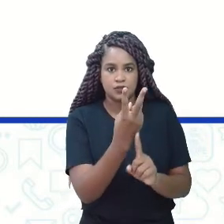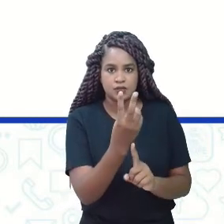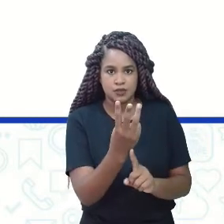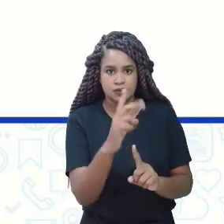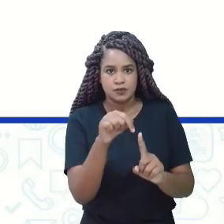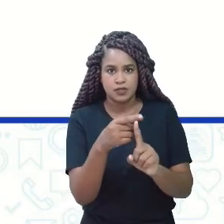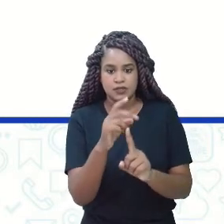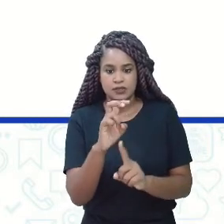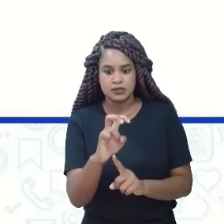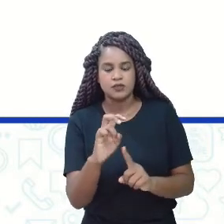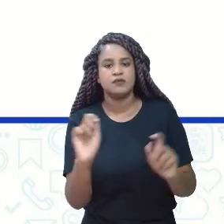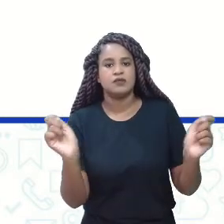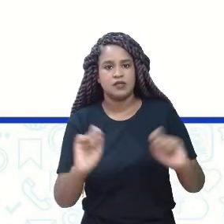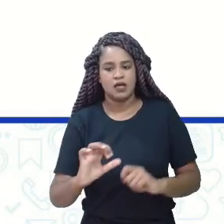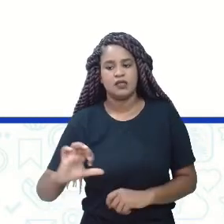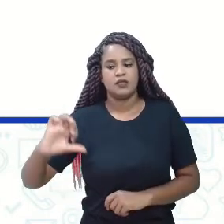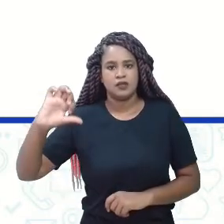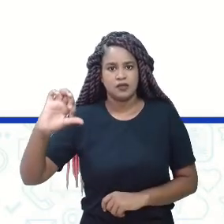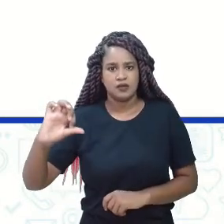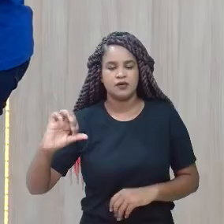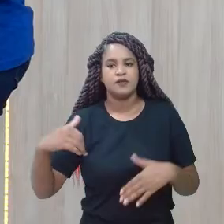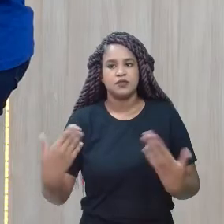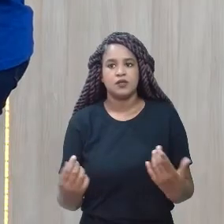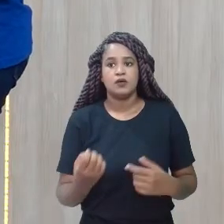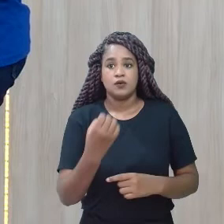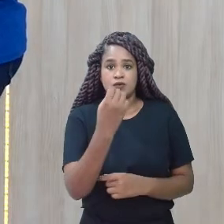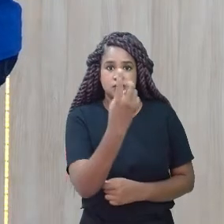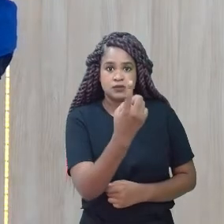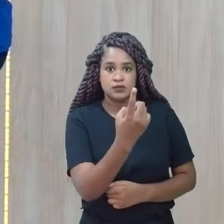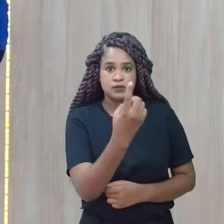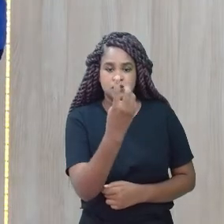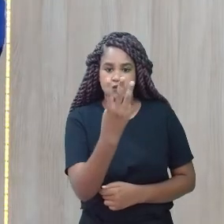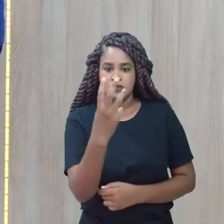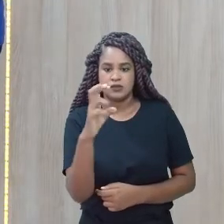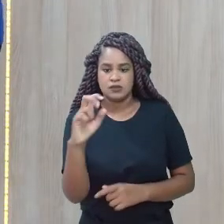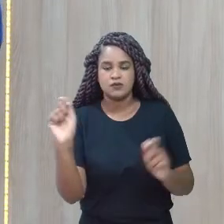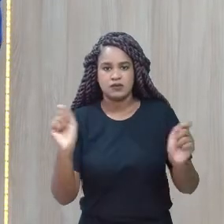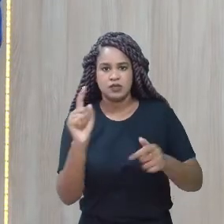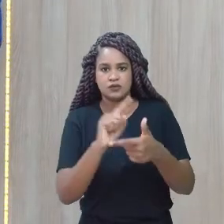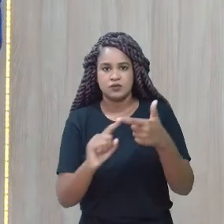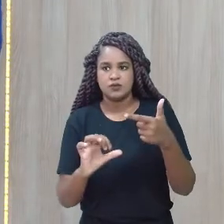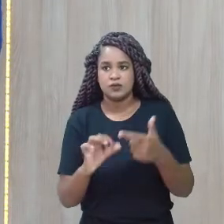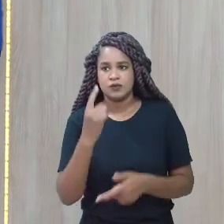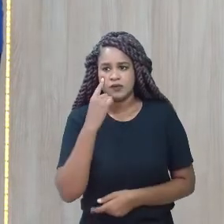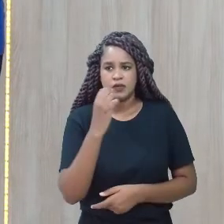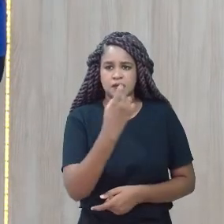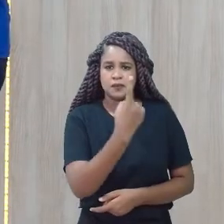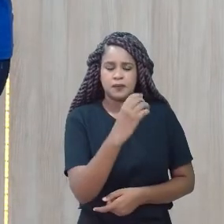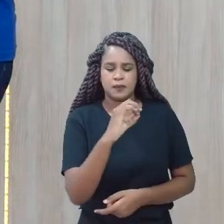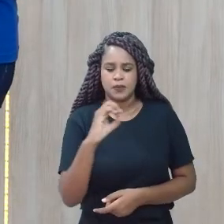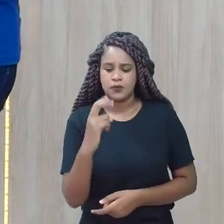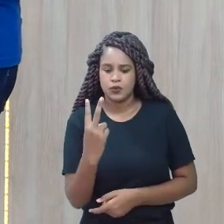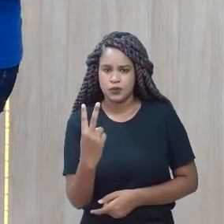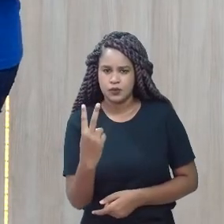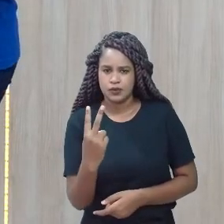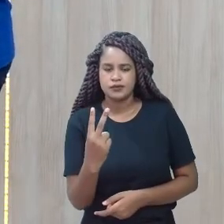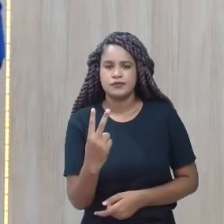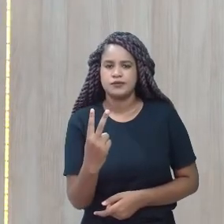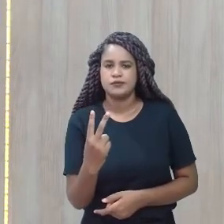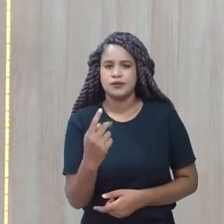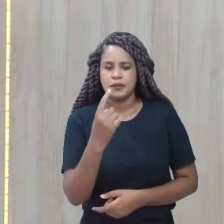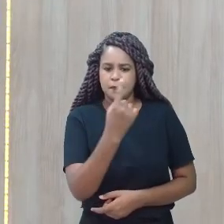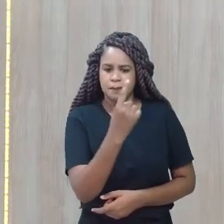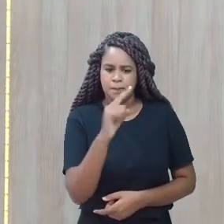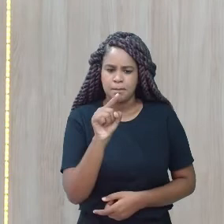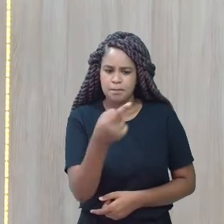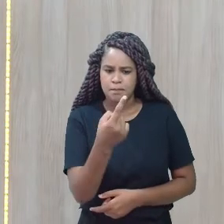9. Então, a gente consegue dividir por 9 aí, tá certo? E 1002? 1002 é um número que, se a gente somar os